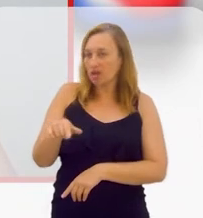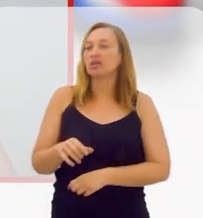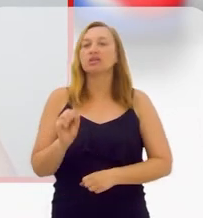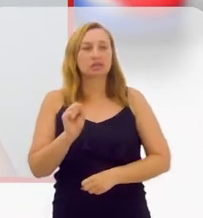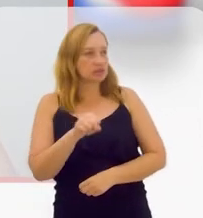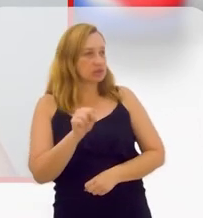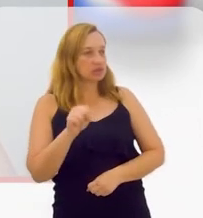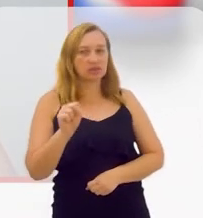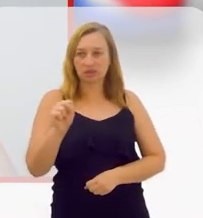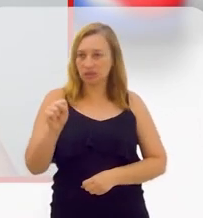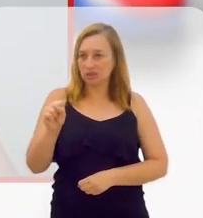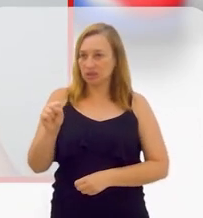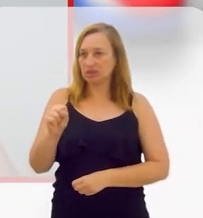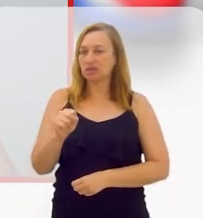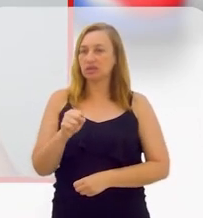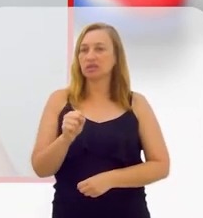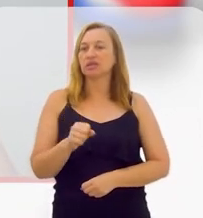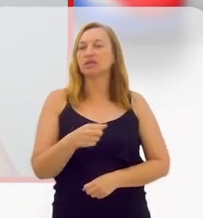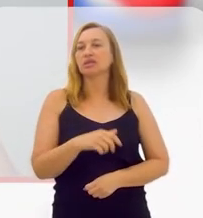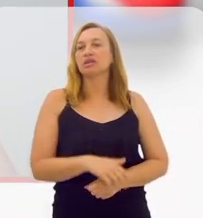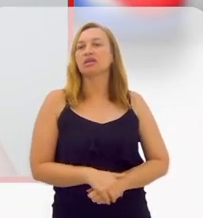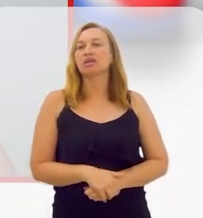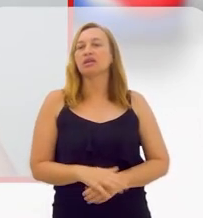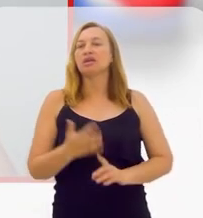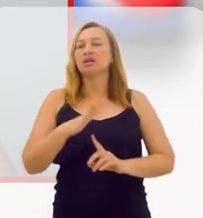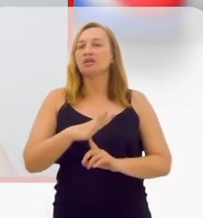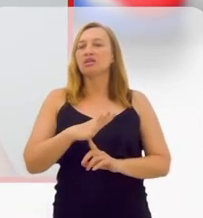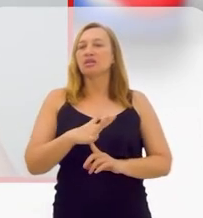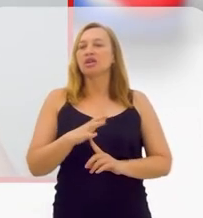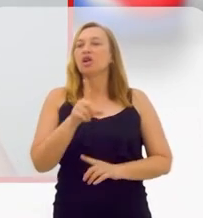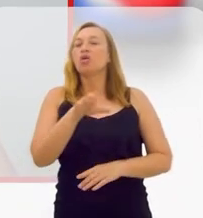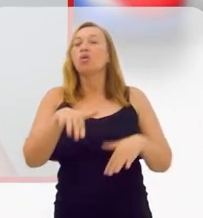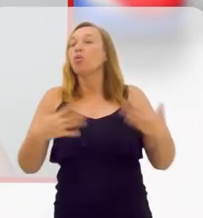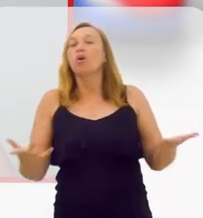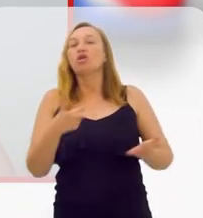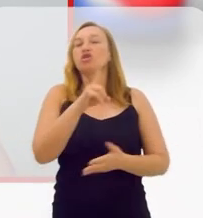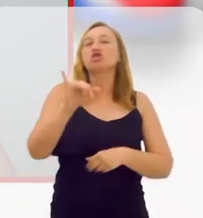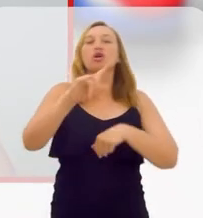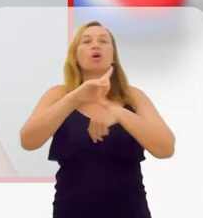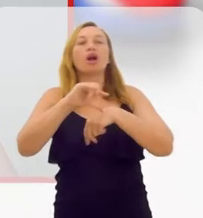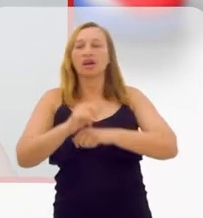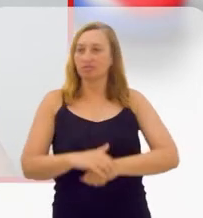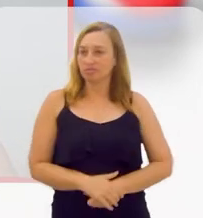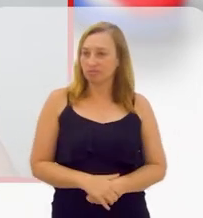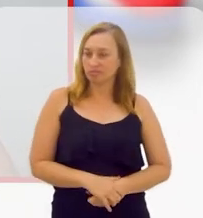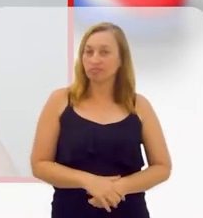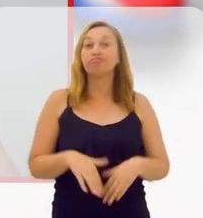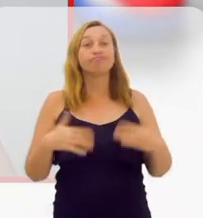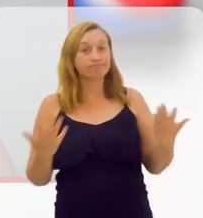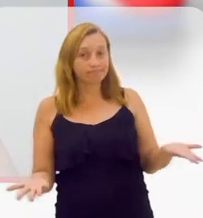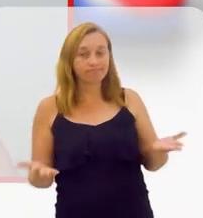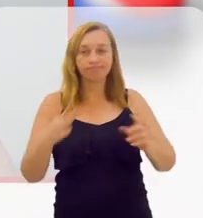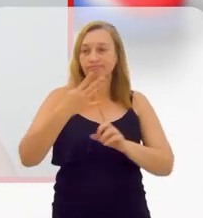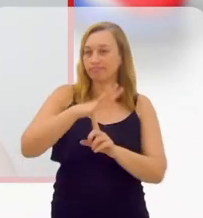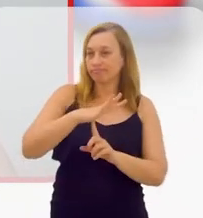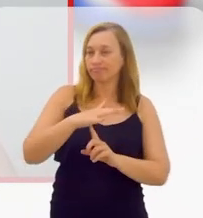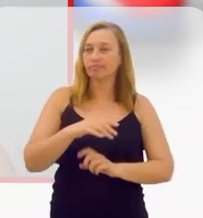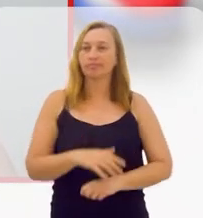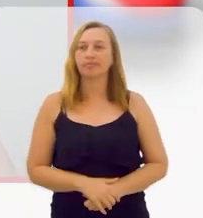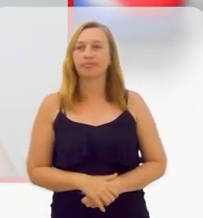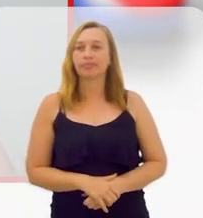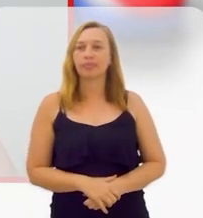isso? Exatamente, exatamente. E a feira funciona qual dia e qual horário, Verônica? Então, a